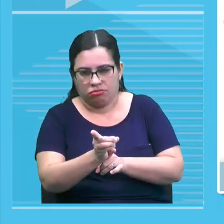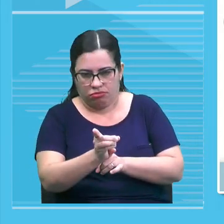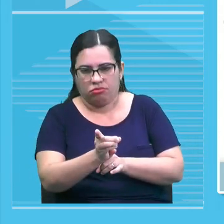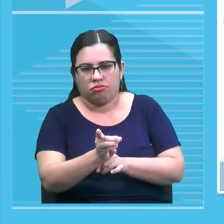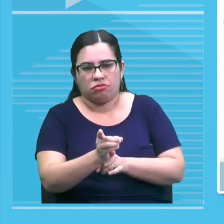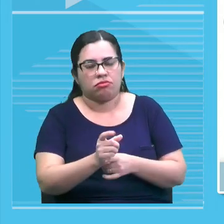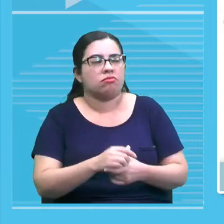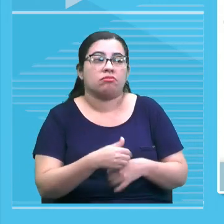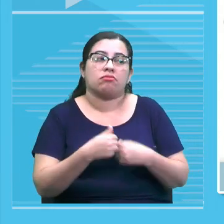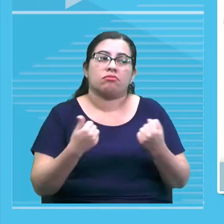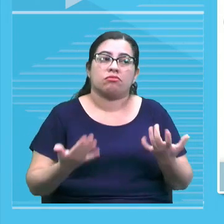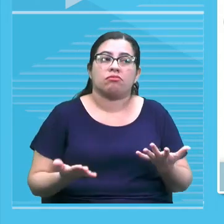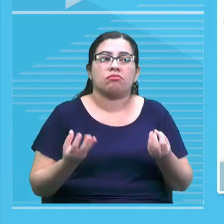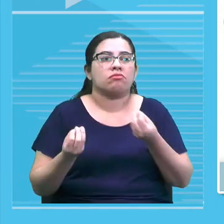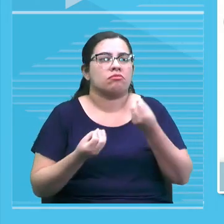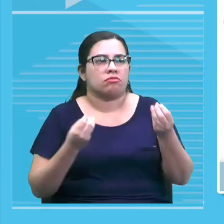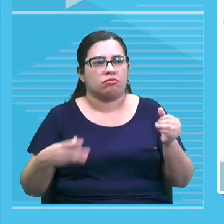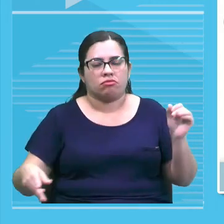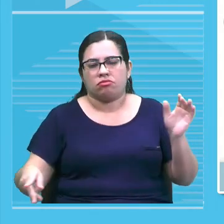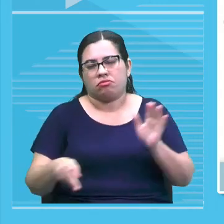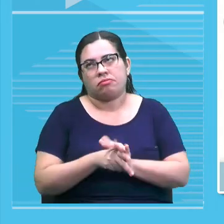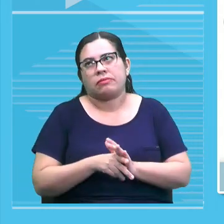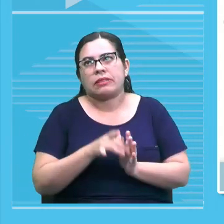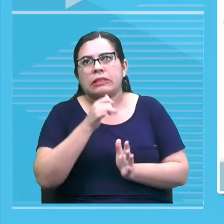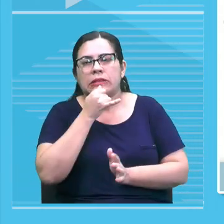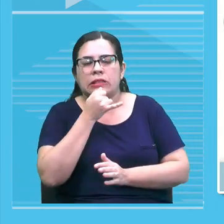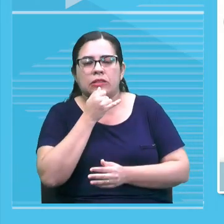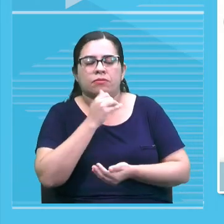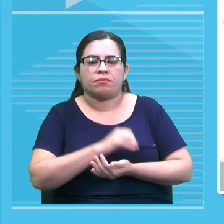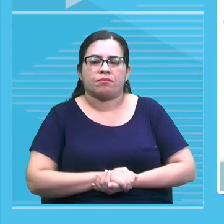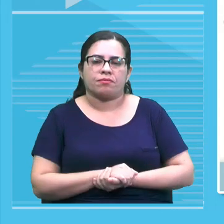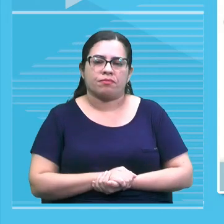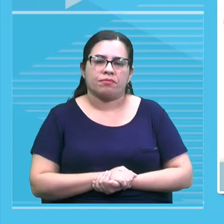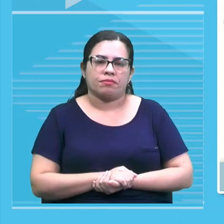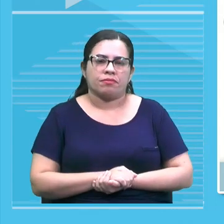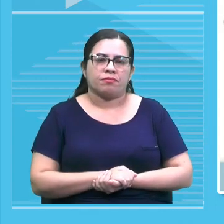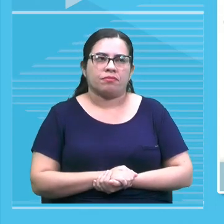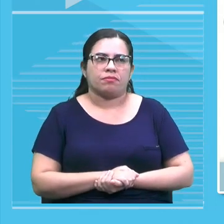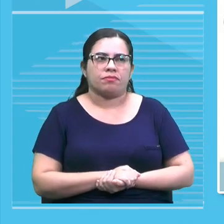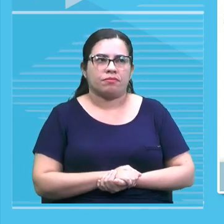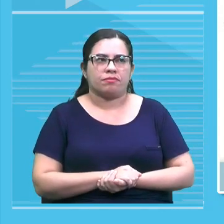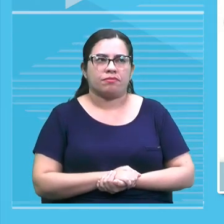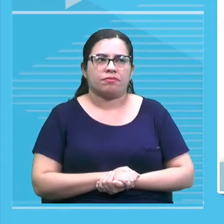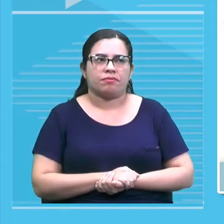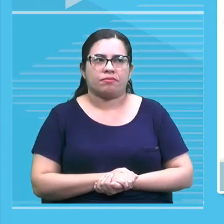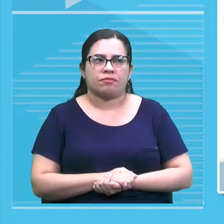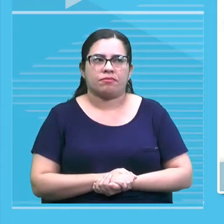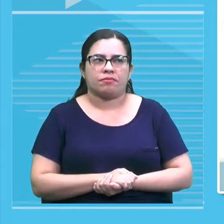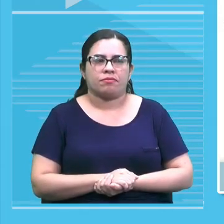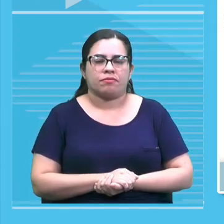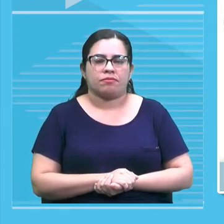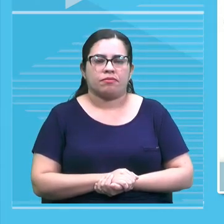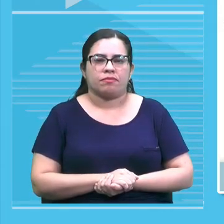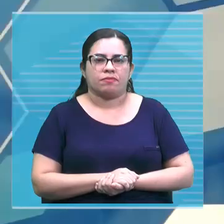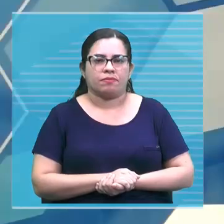Então você tem a partícula por exemplo Jorginho Abre a câmera para mim